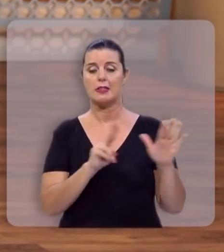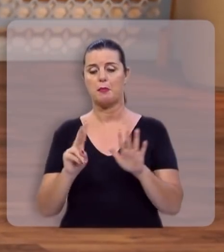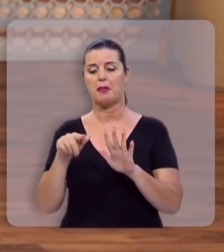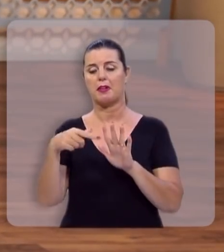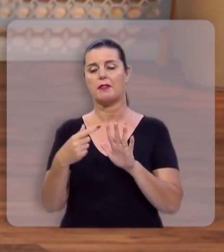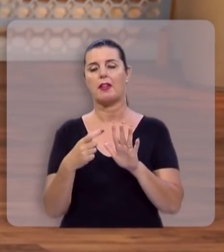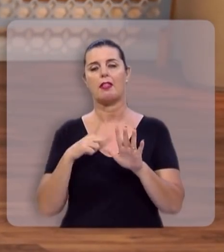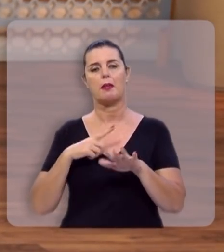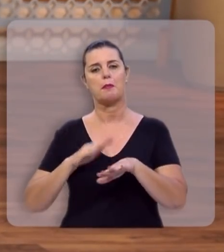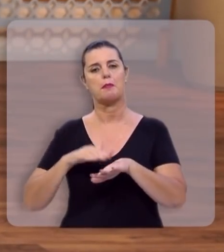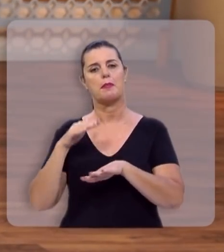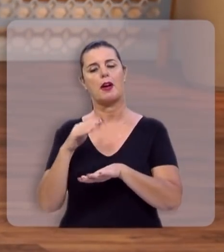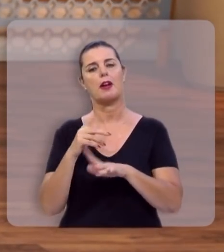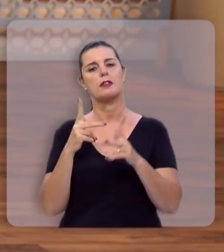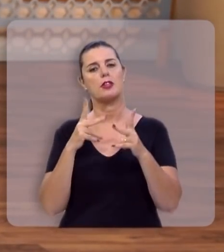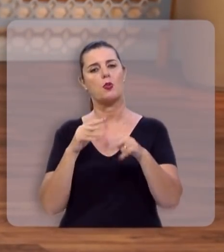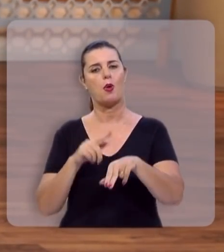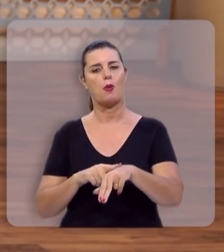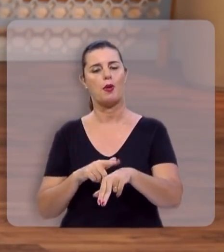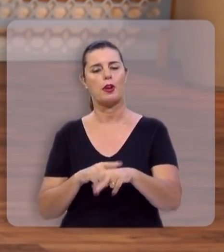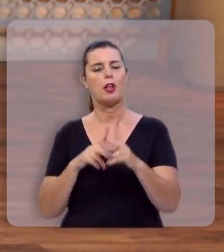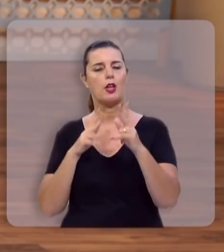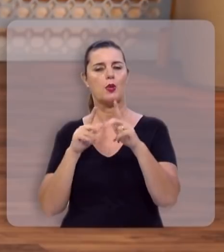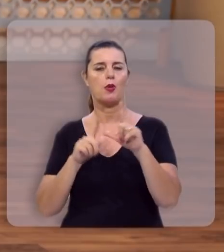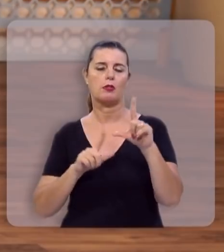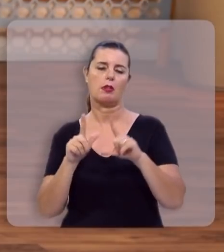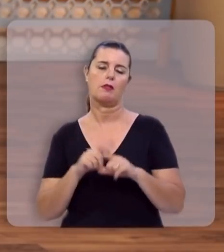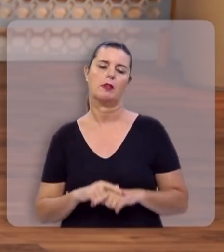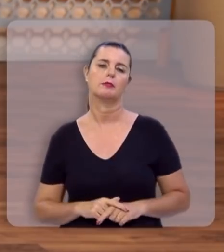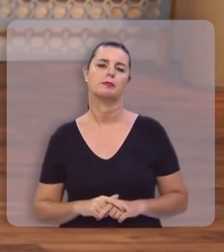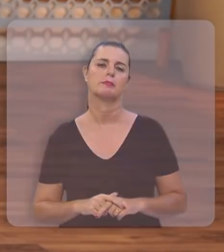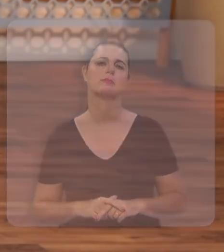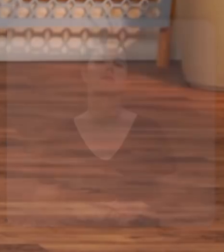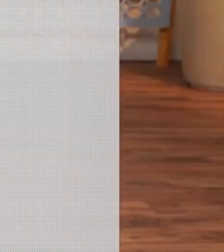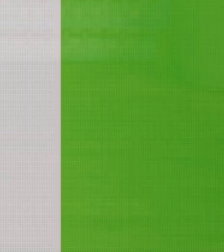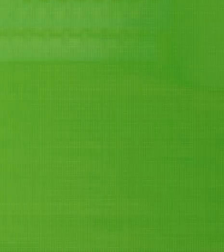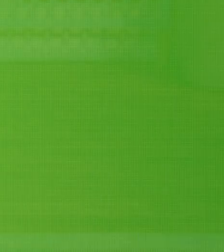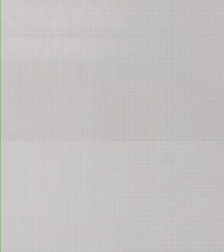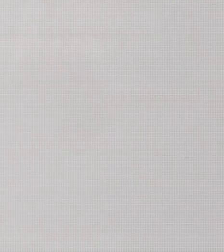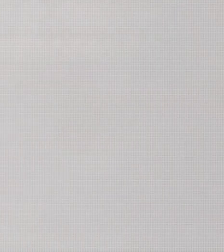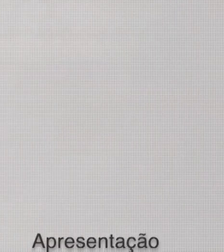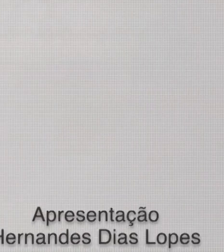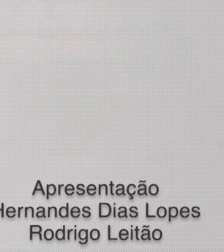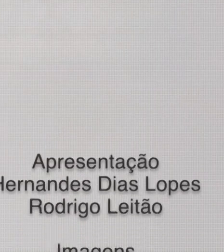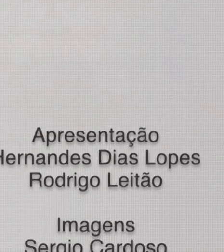mas semana que vem tem mais, nesse mesmo horário e nesse mesmo canal.